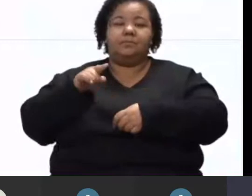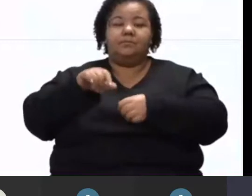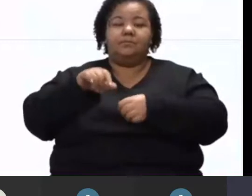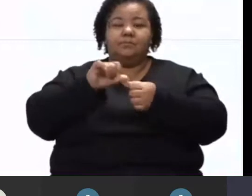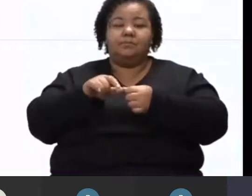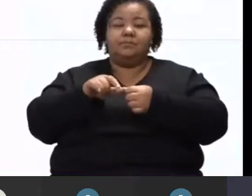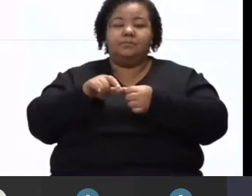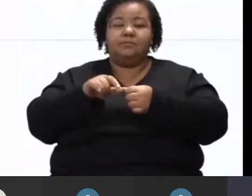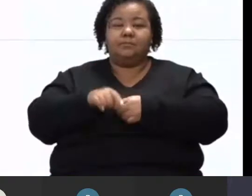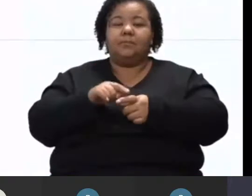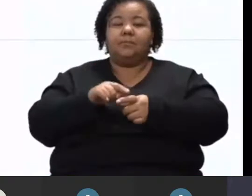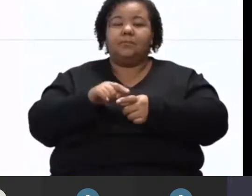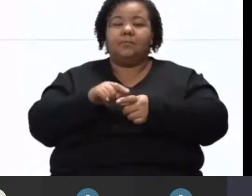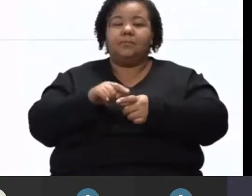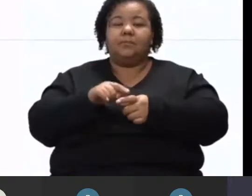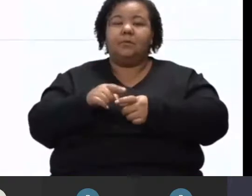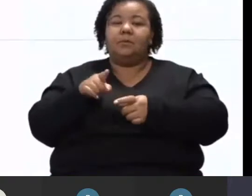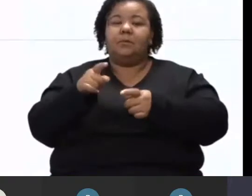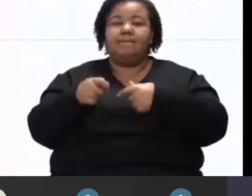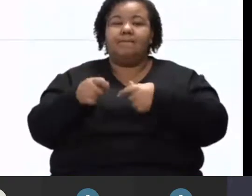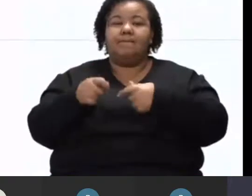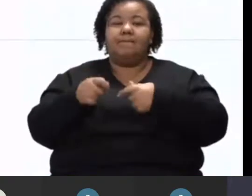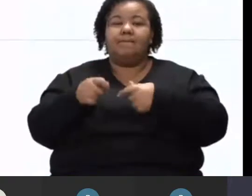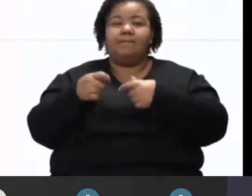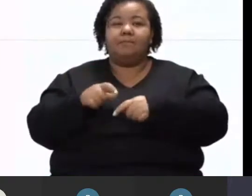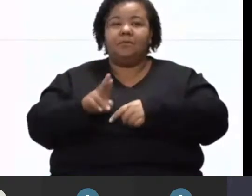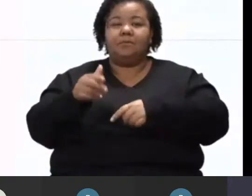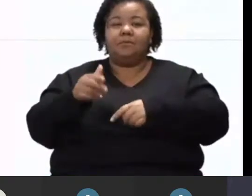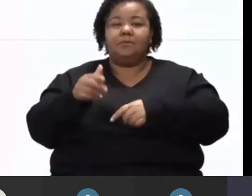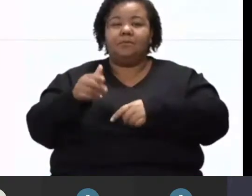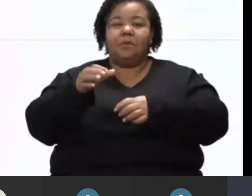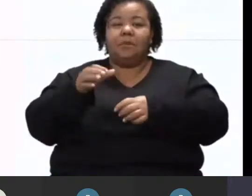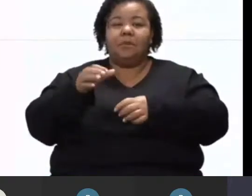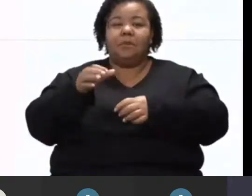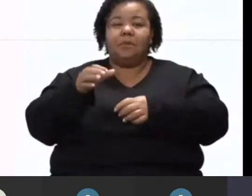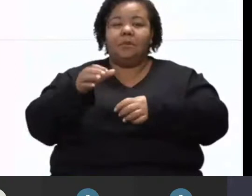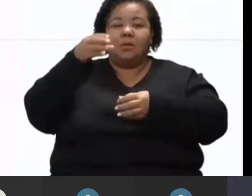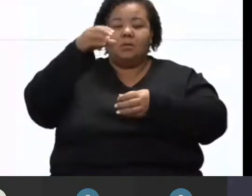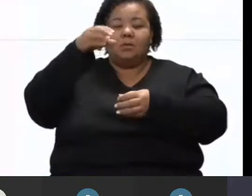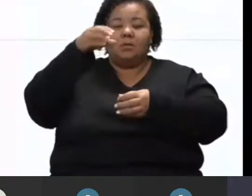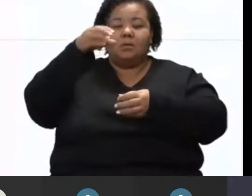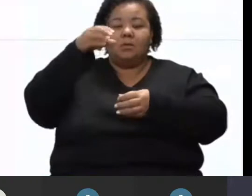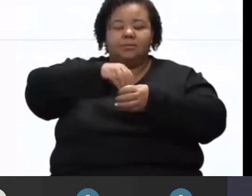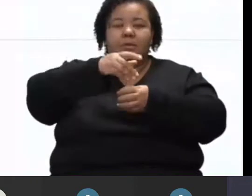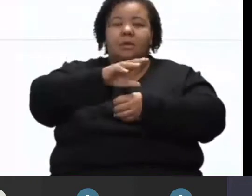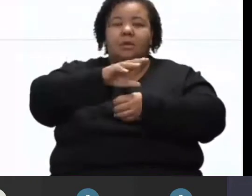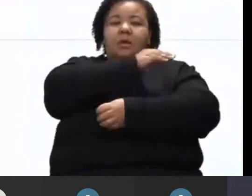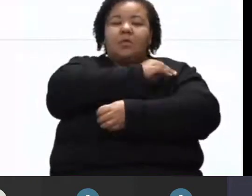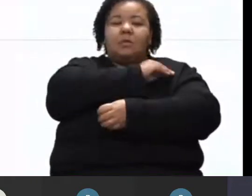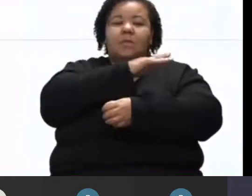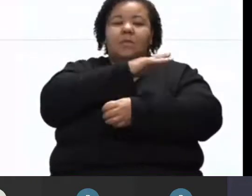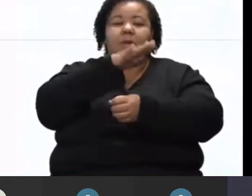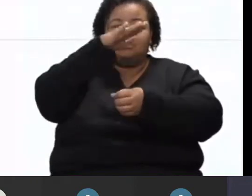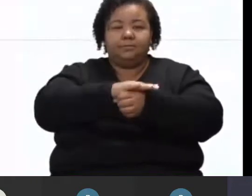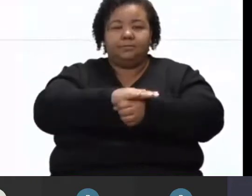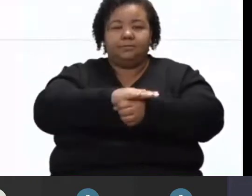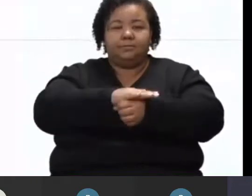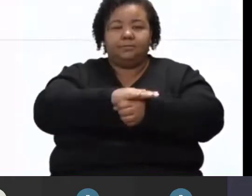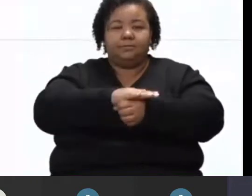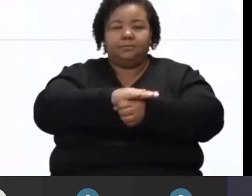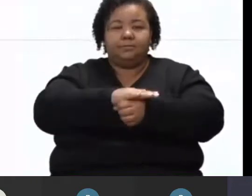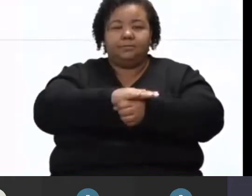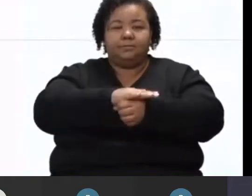realizar a autoclavação, você precisa utilizar uma rolha de algodão para fechar o meio de cultura. Então, nós vamos embalar esse meio